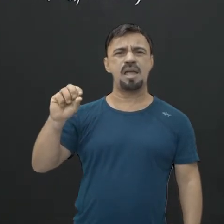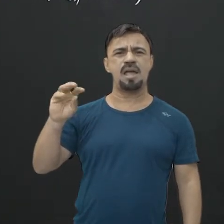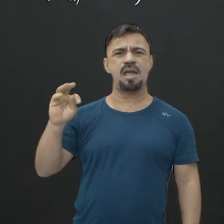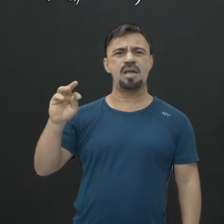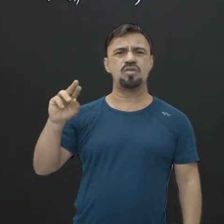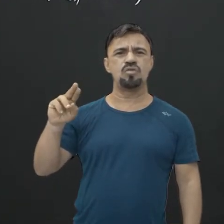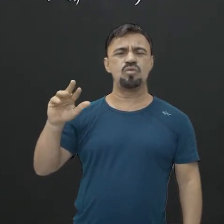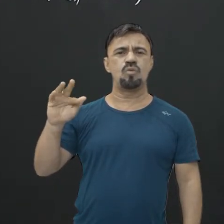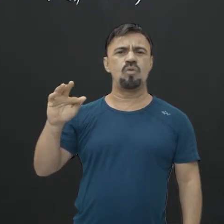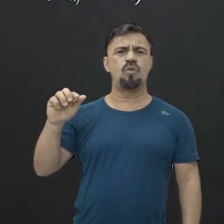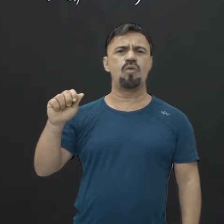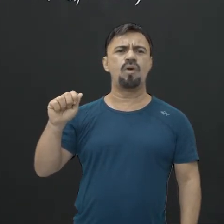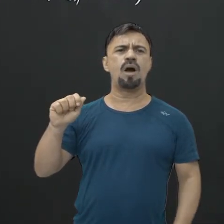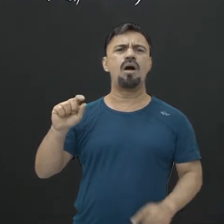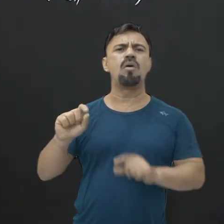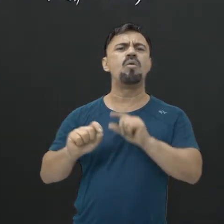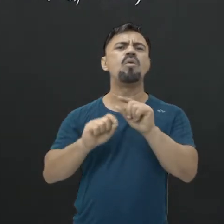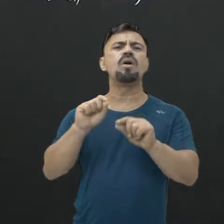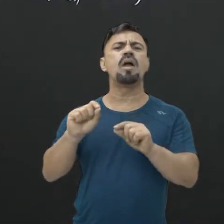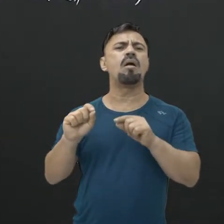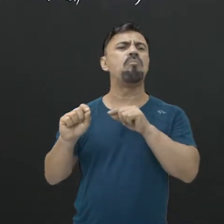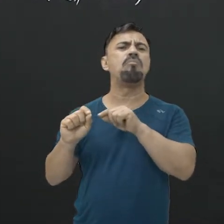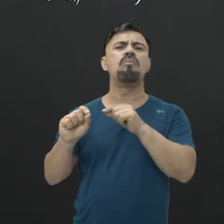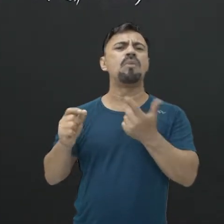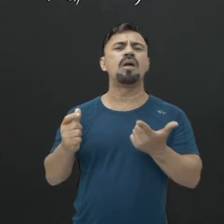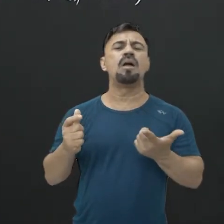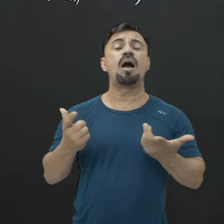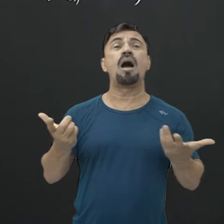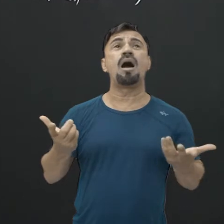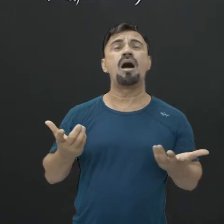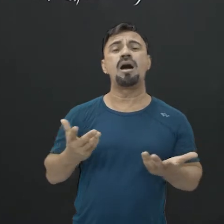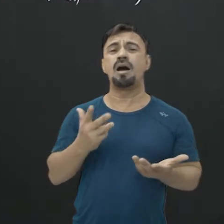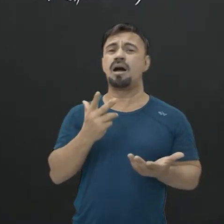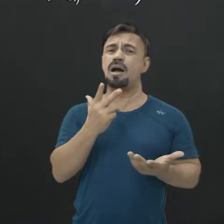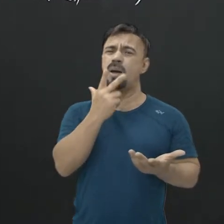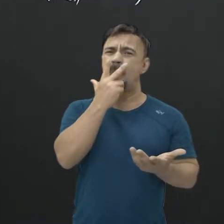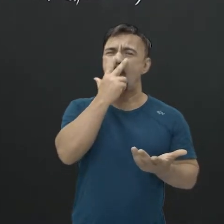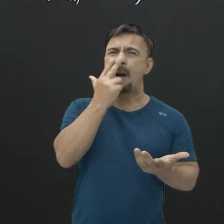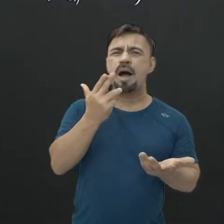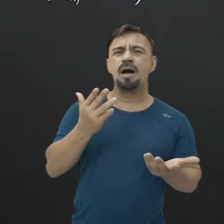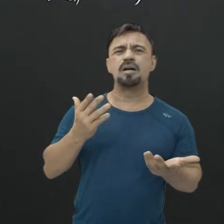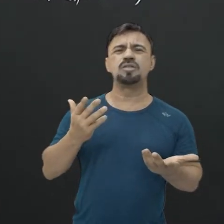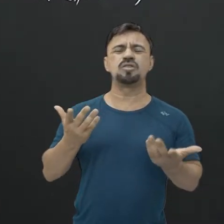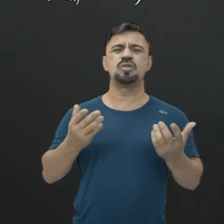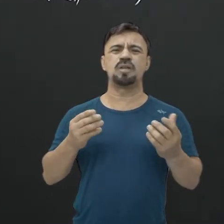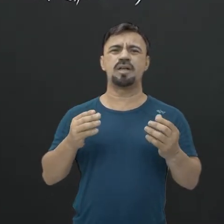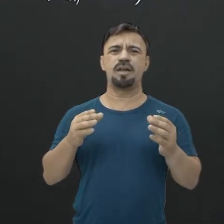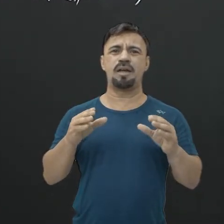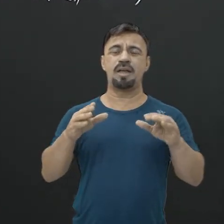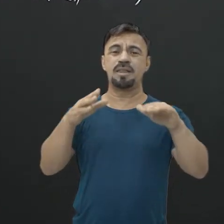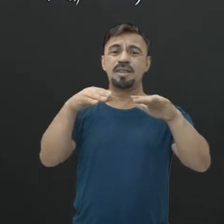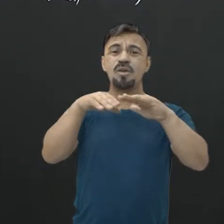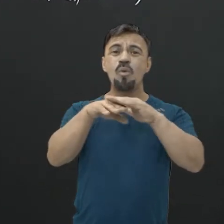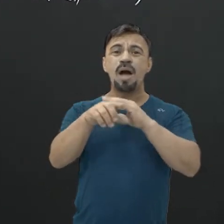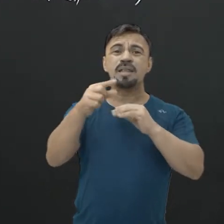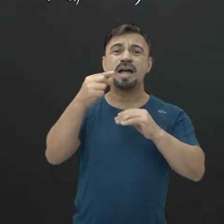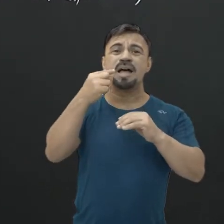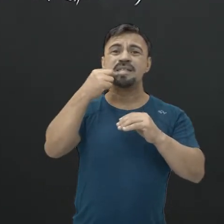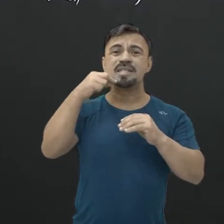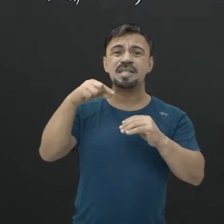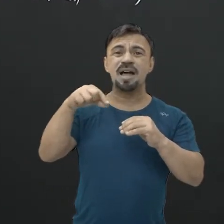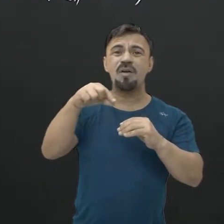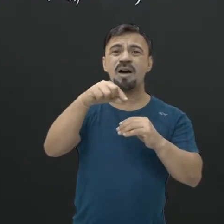sobre estufa? Uma estufa, talvez você pense assim, ah, aquelas estruturazinhas de guardar salgado para